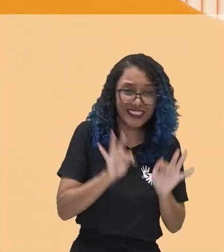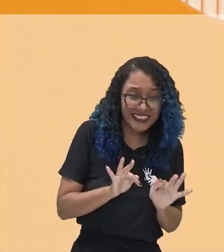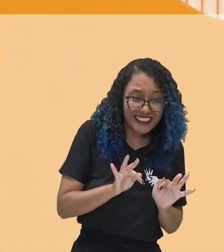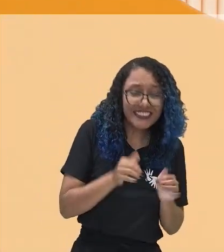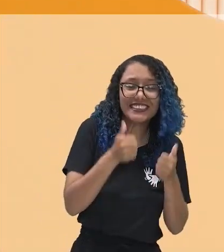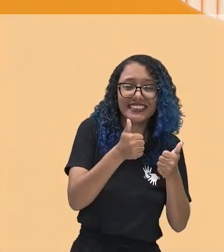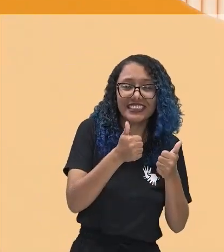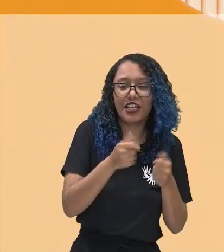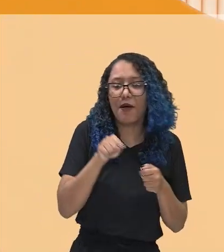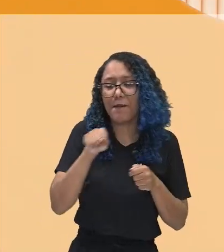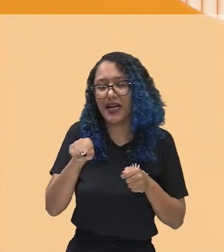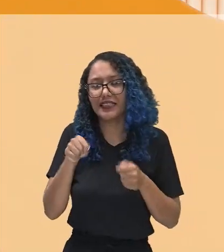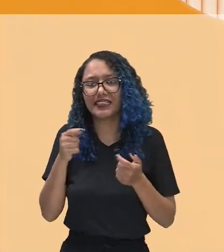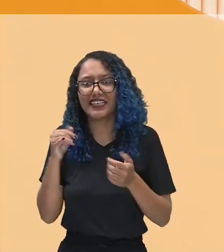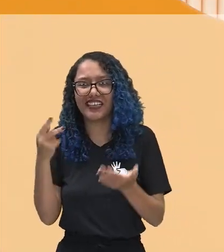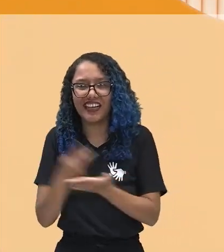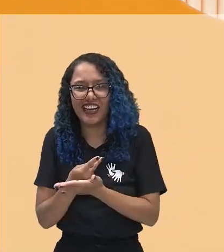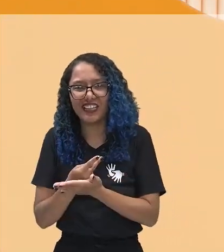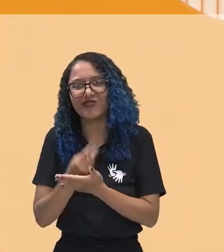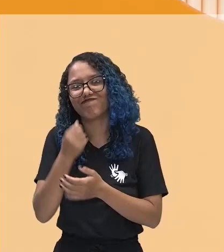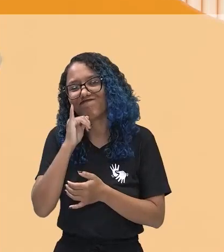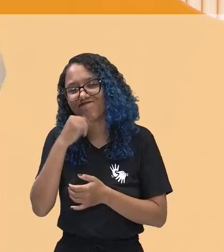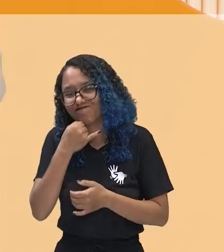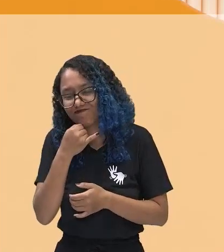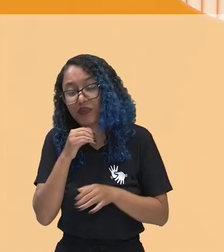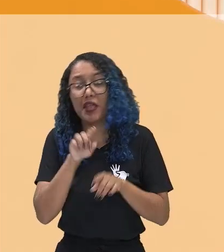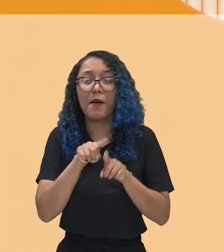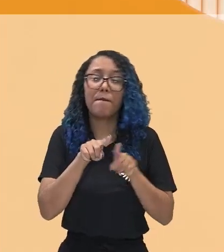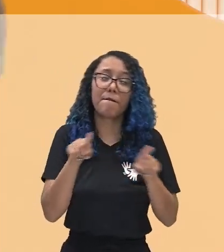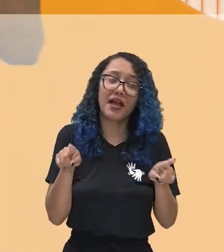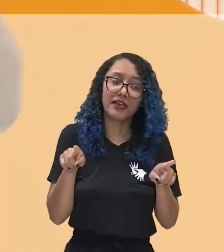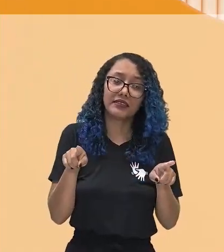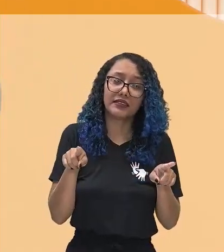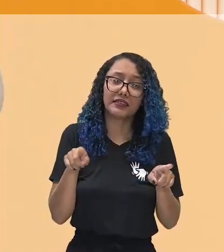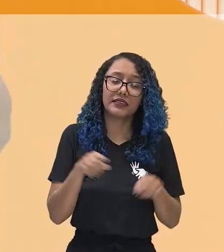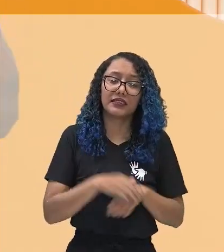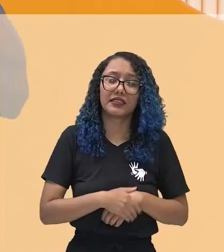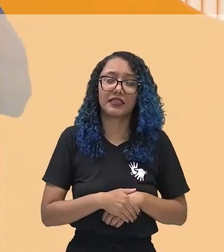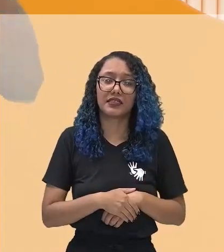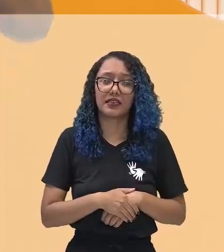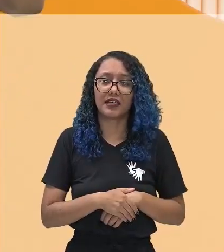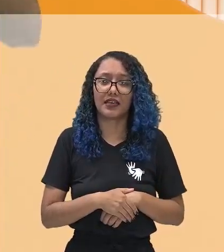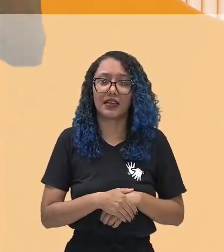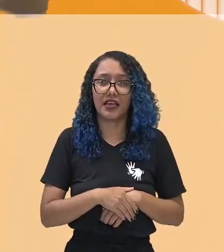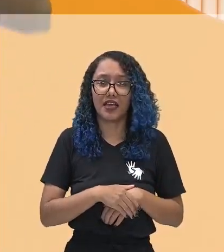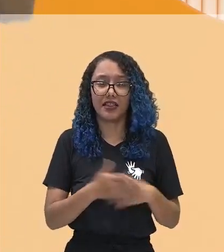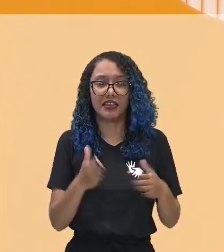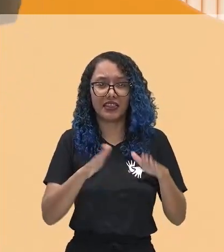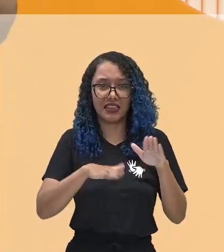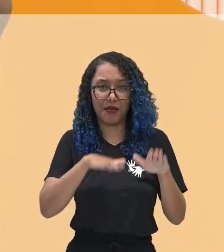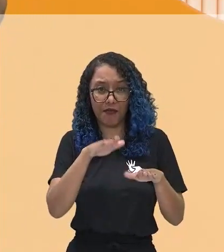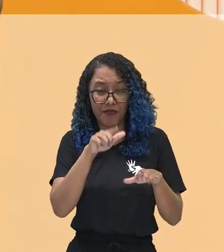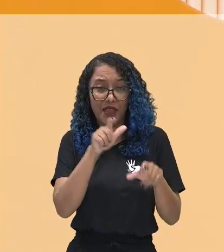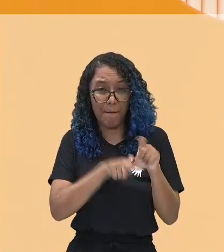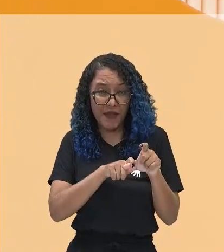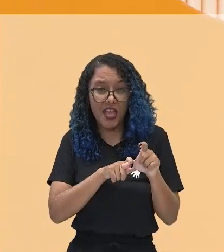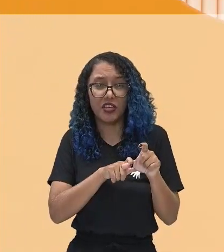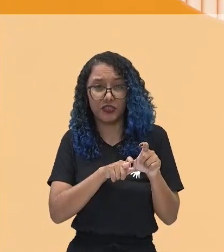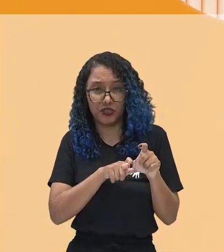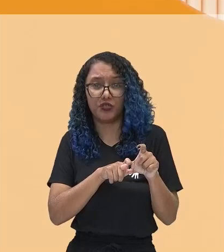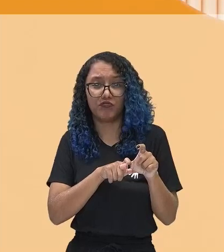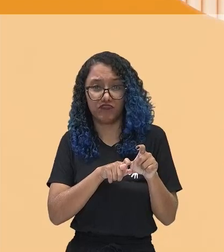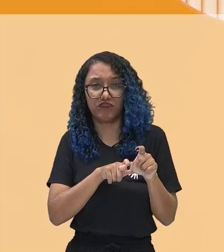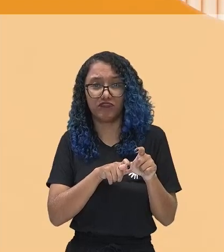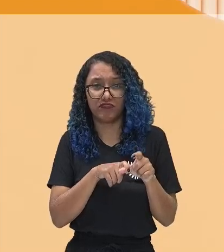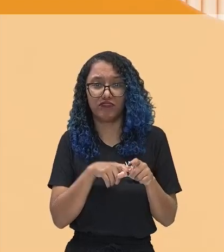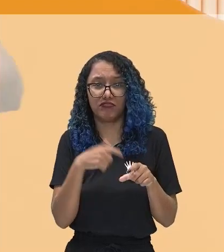frustrado com o que não vai dar certo. Mas não depende só de mim, porque se dependesse só de mim, eu faria tudo para dar sempre tudo certo. Mas